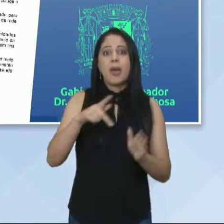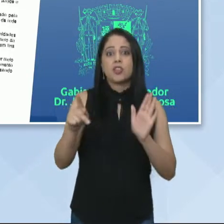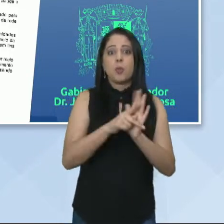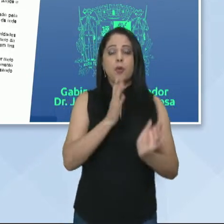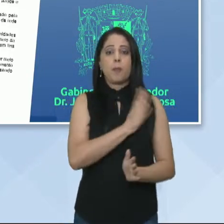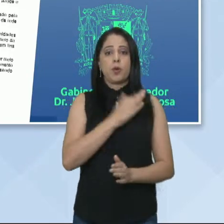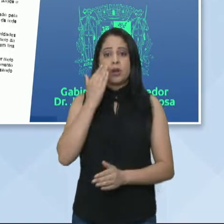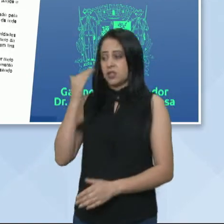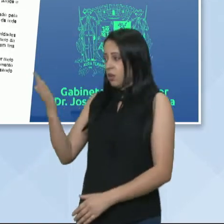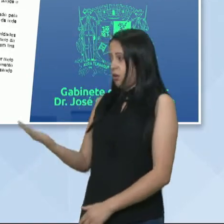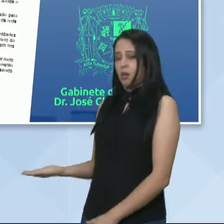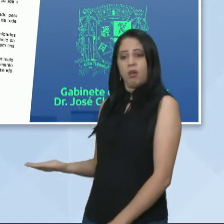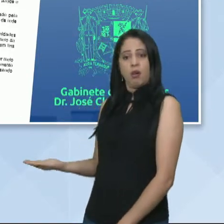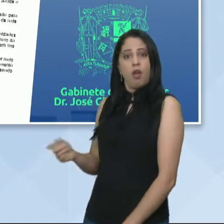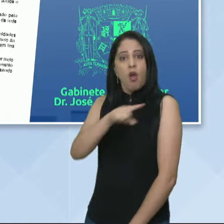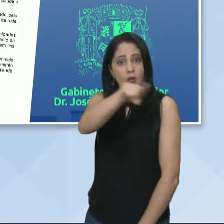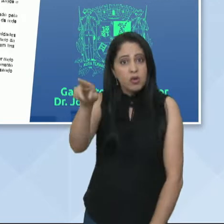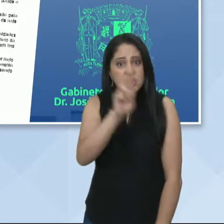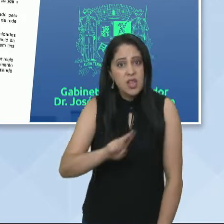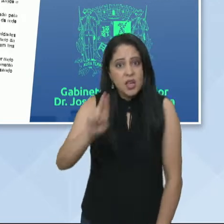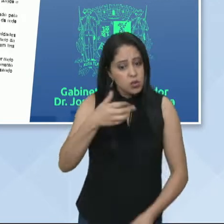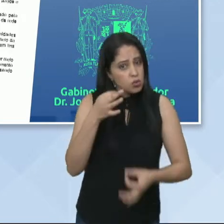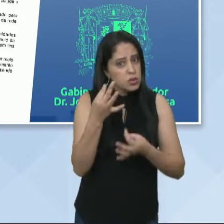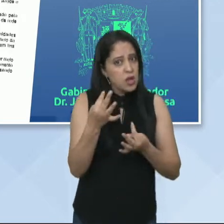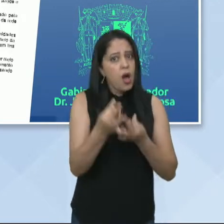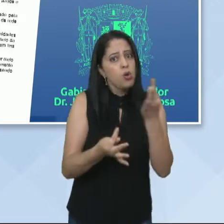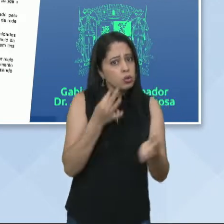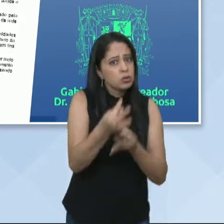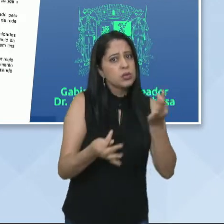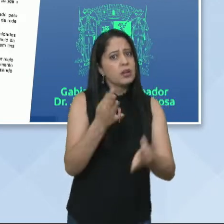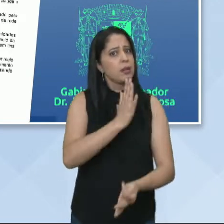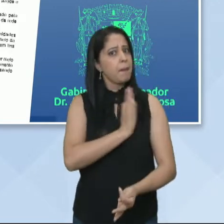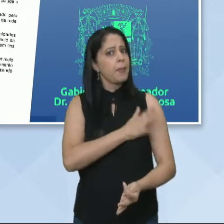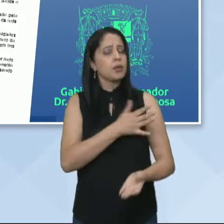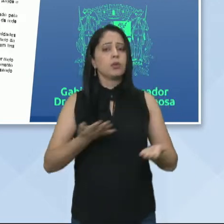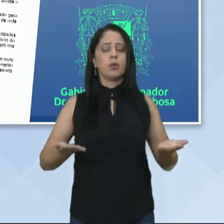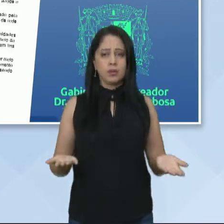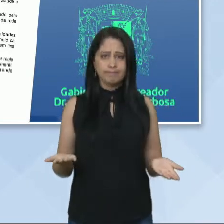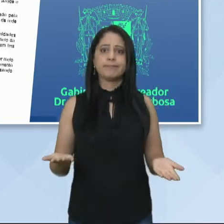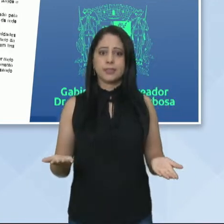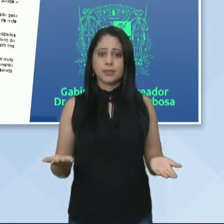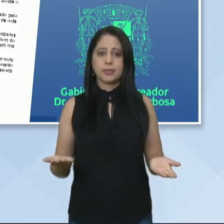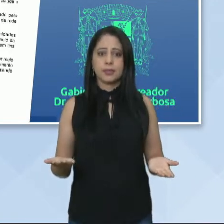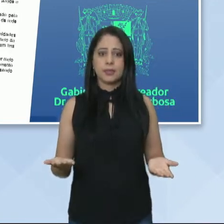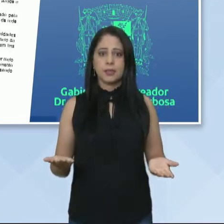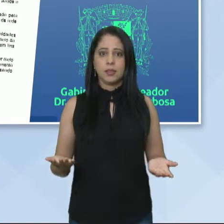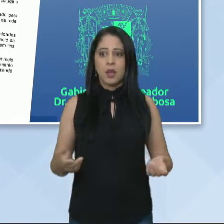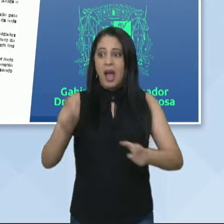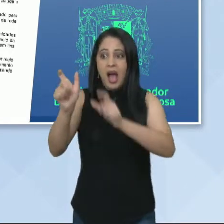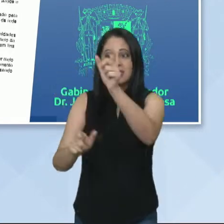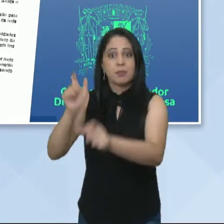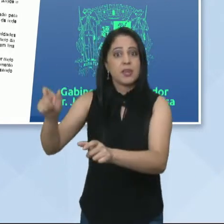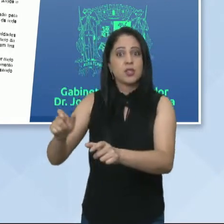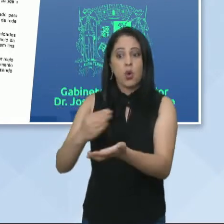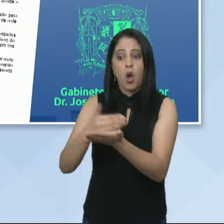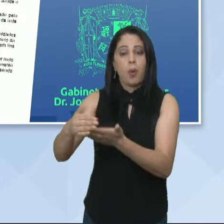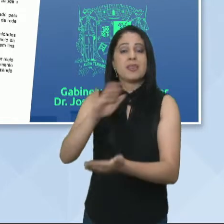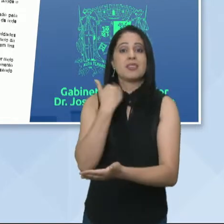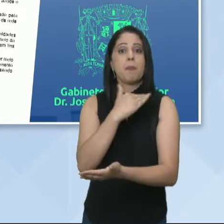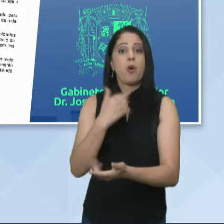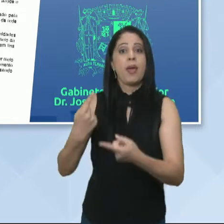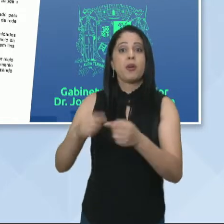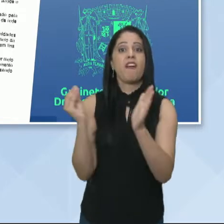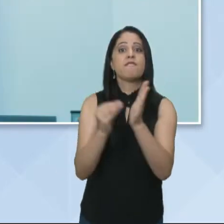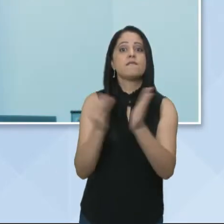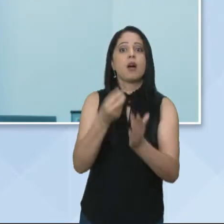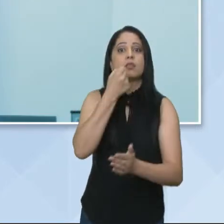que vocês usam para o tratamento da doença cardíaca. Vai morrer gente por falta de remédio.